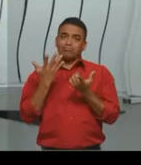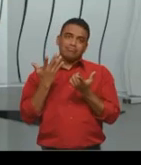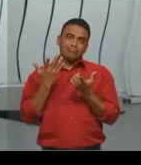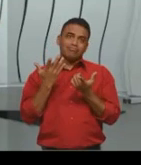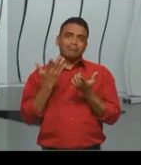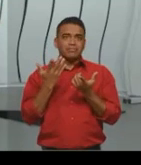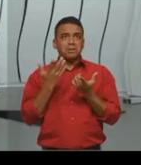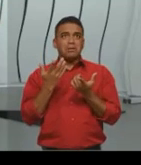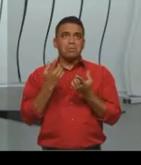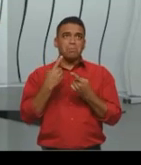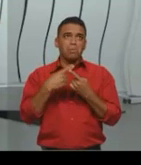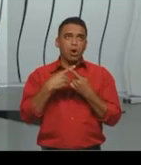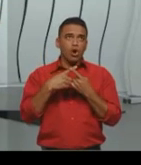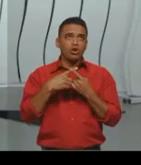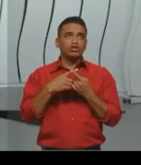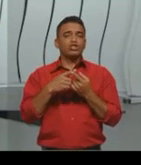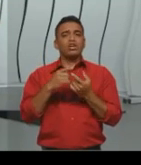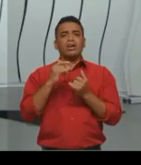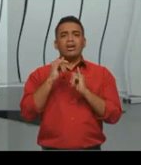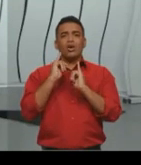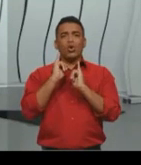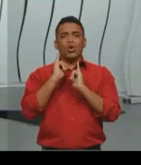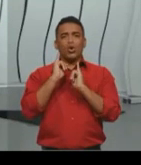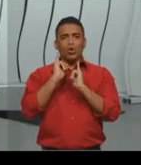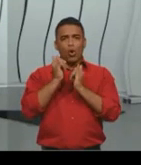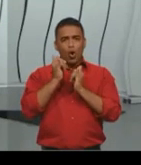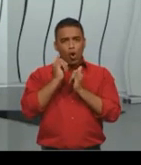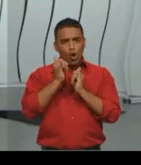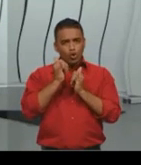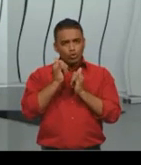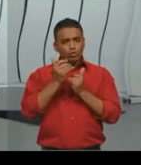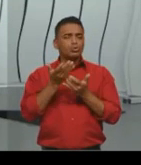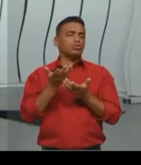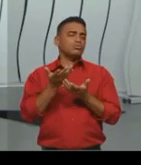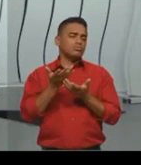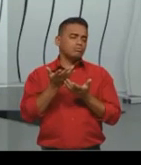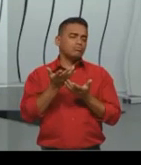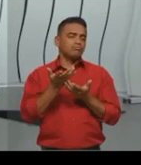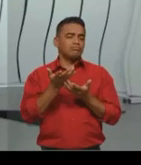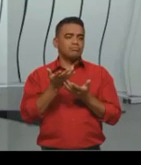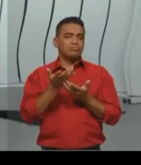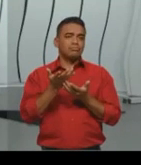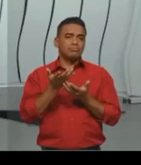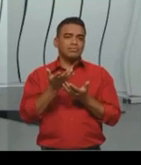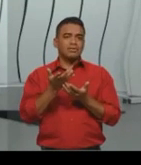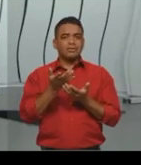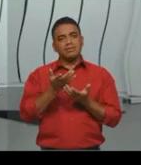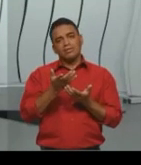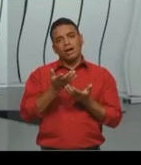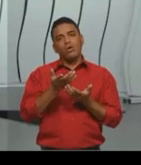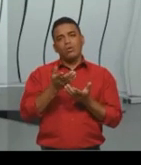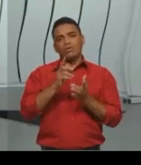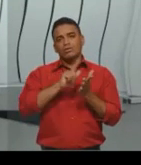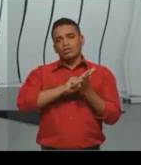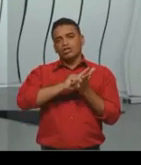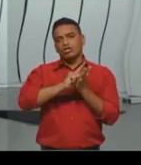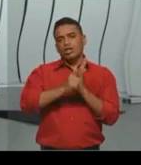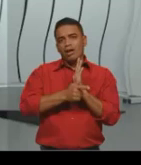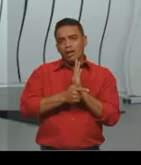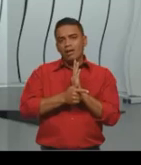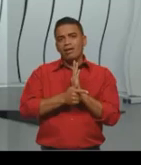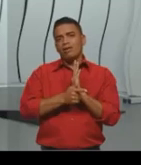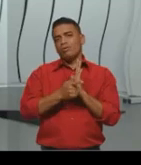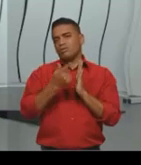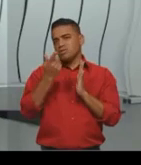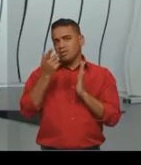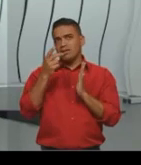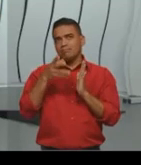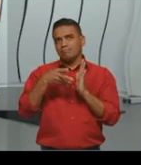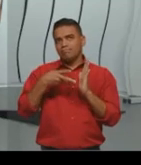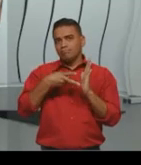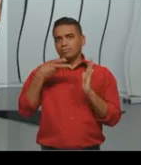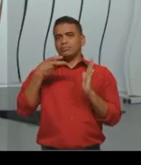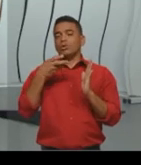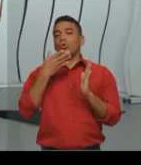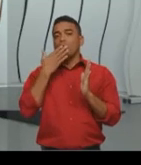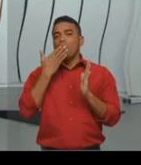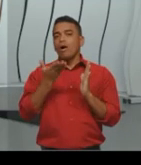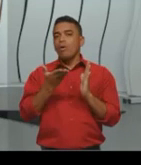poema, você pode escrever um conto, né? A gente mais recebe aquele gênero, decodifica ele.